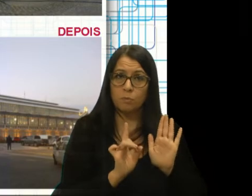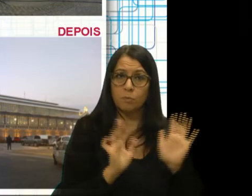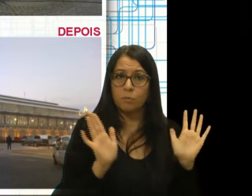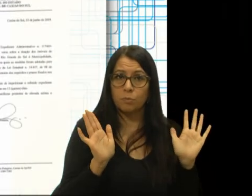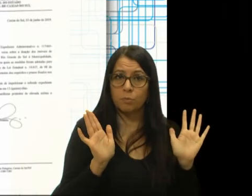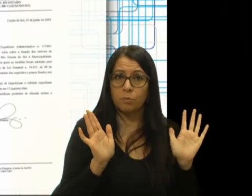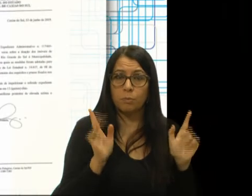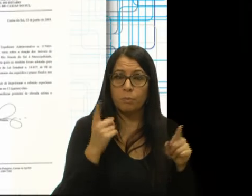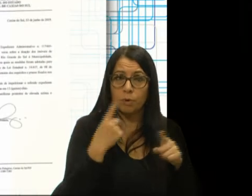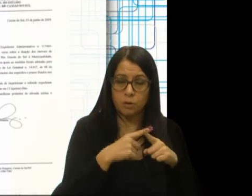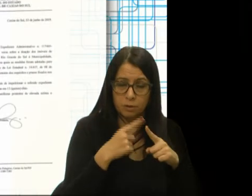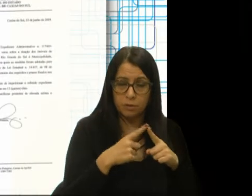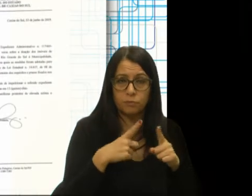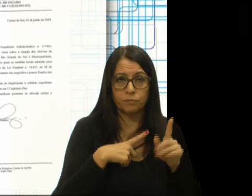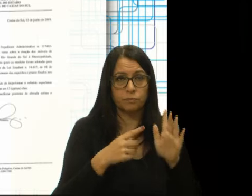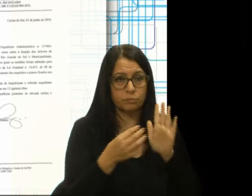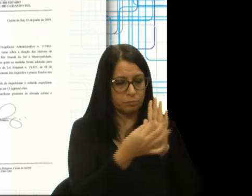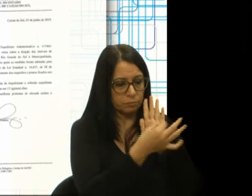Porque se existisse o plano,